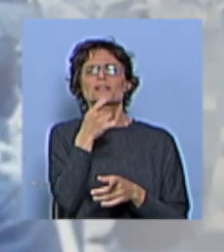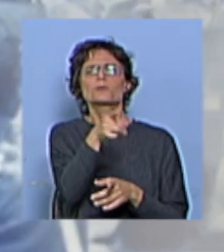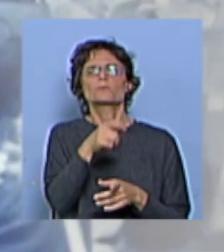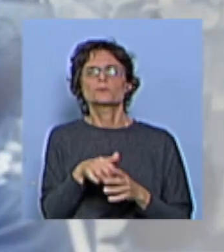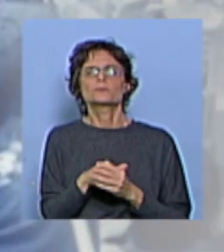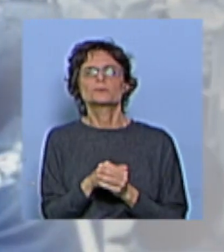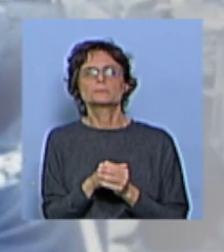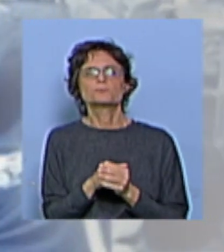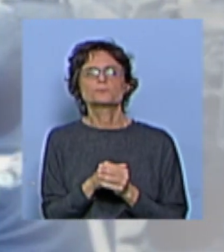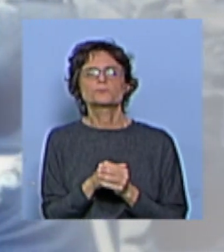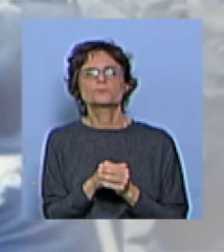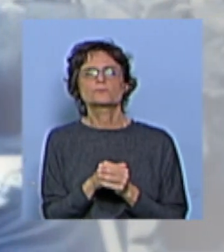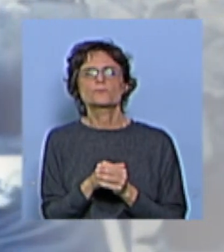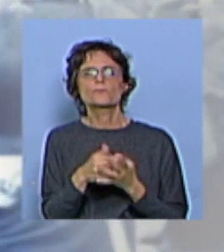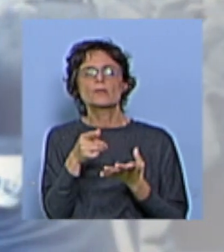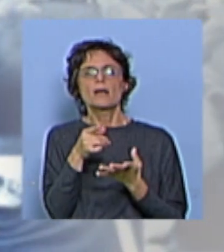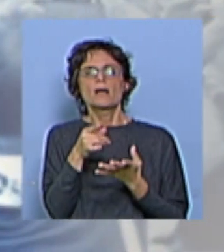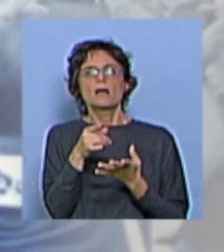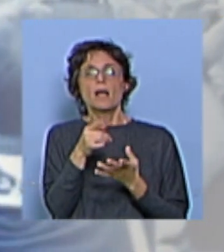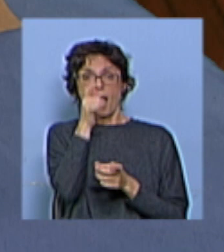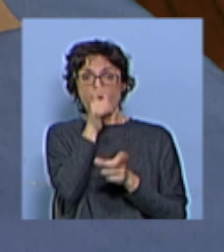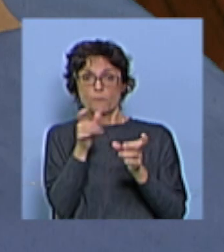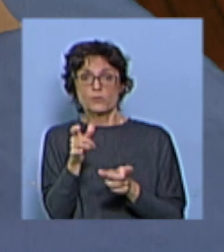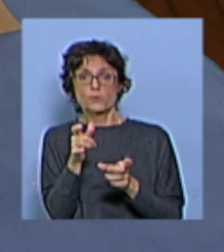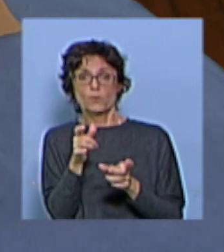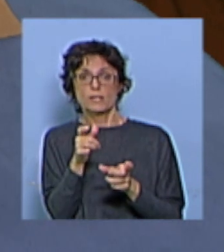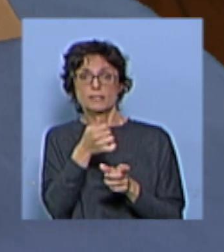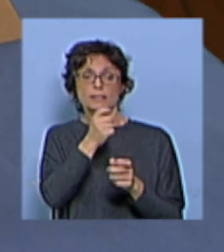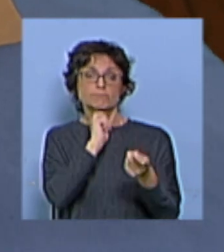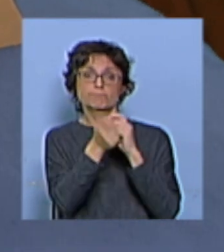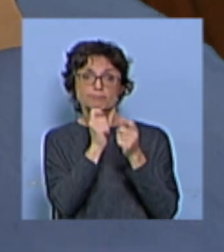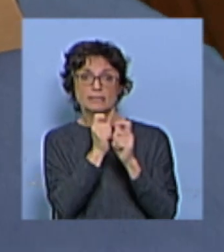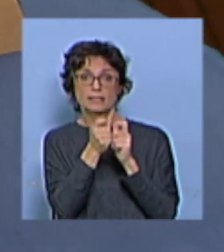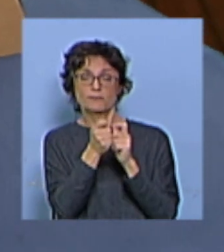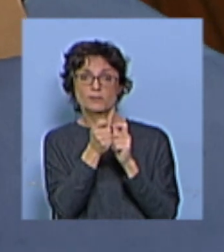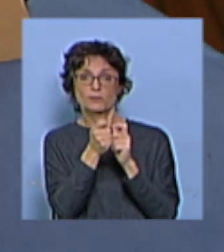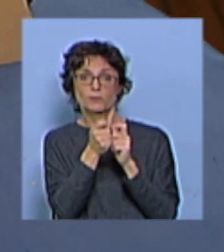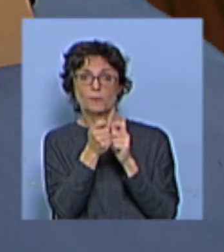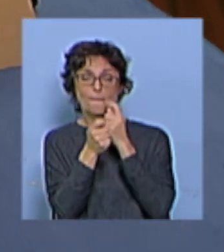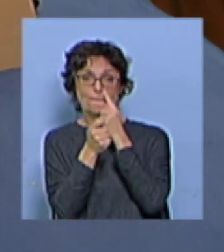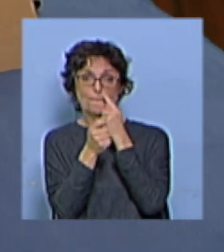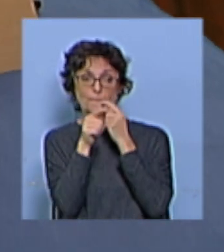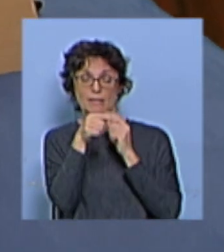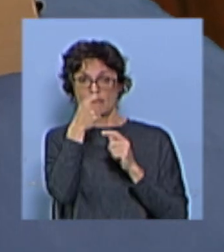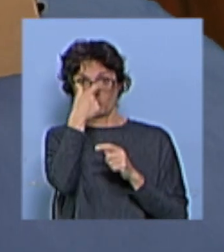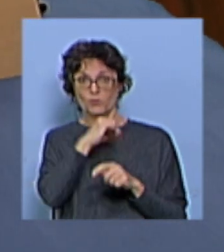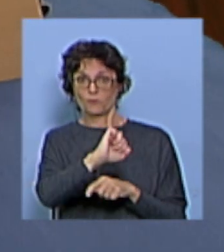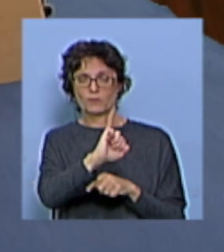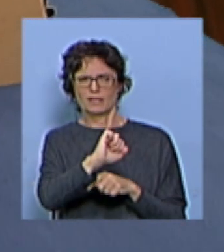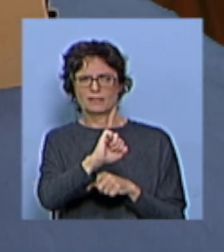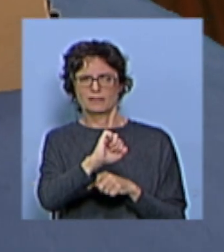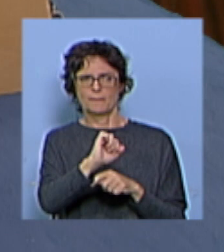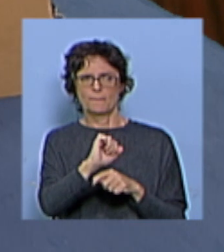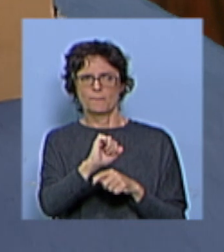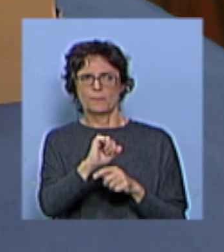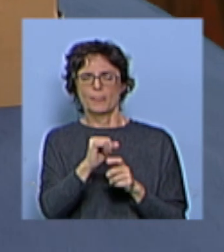que encontrou, estes testemunhos vivos de zelar pelo ambiente, tinham noção do que